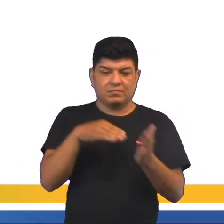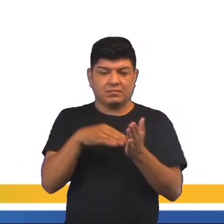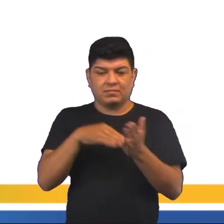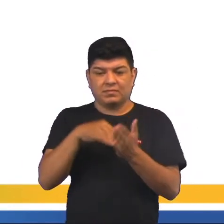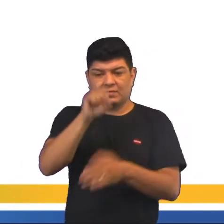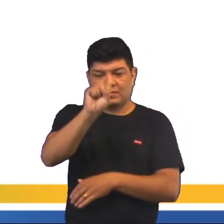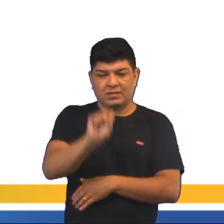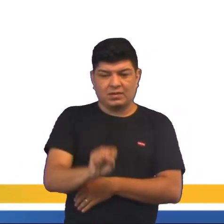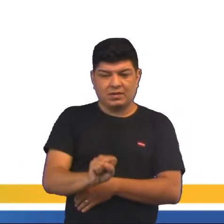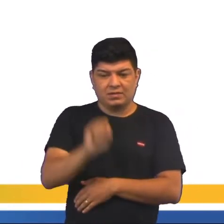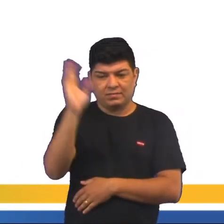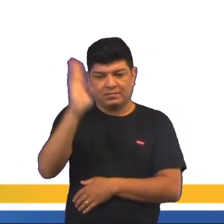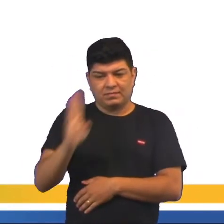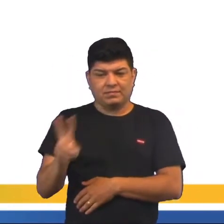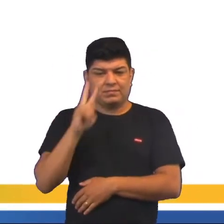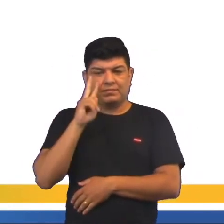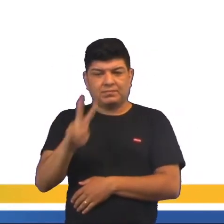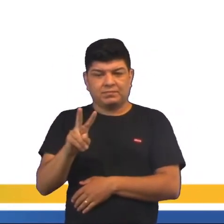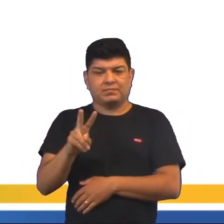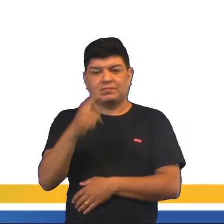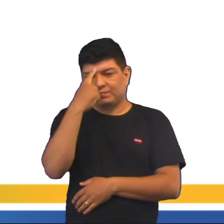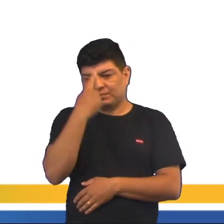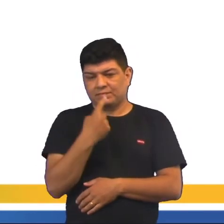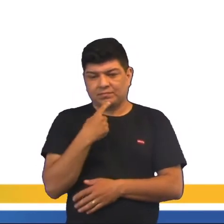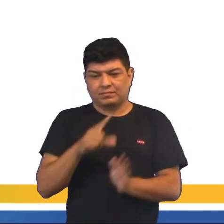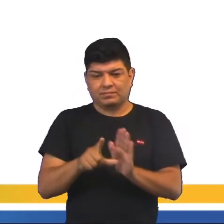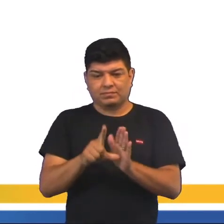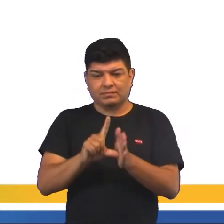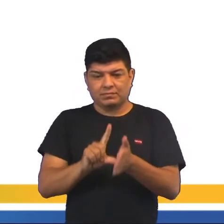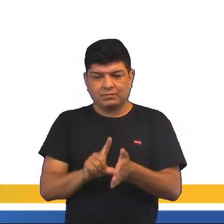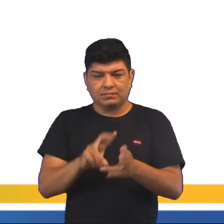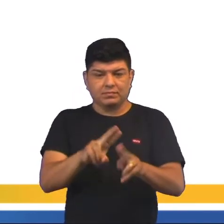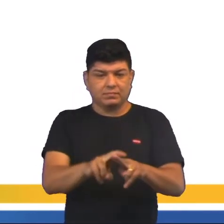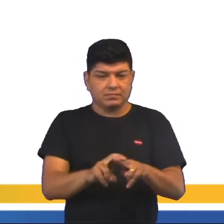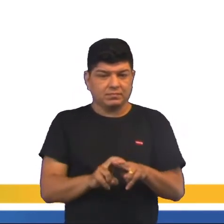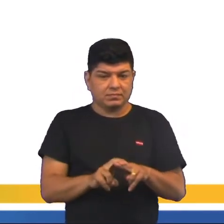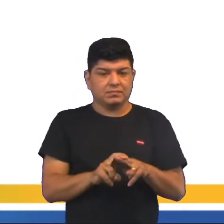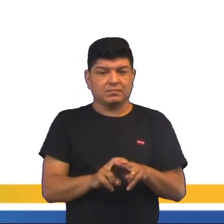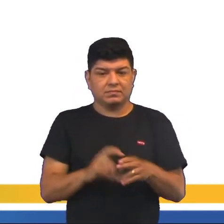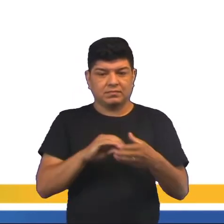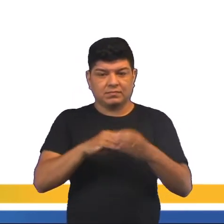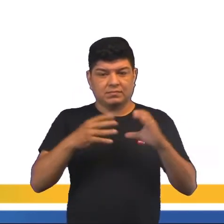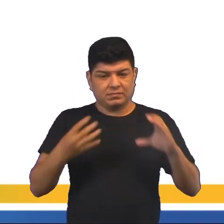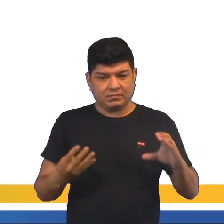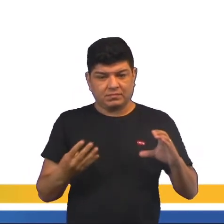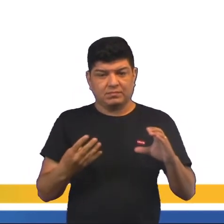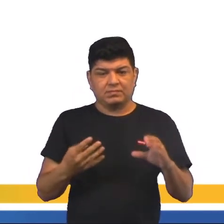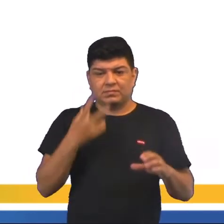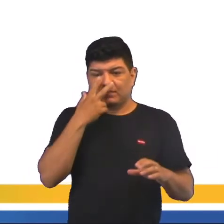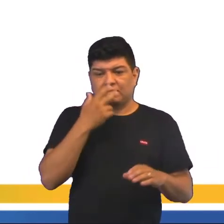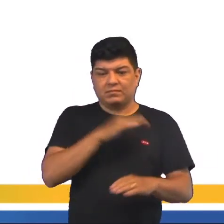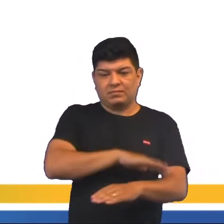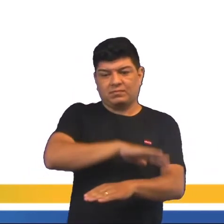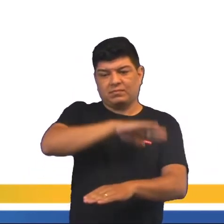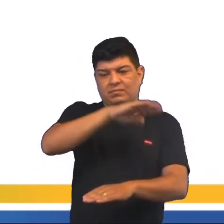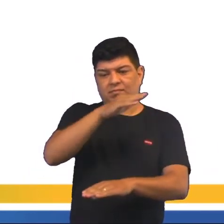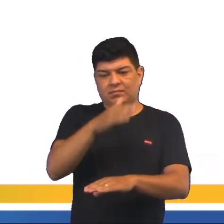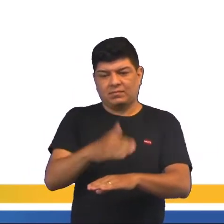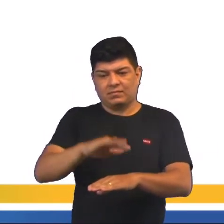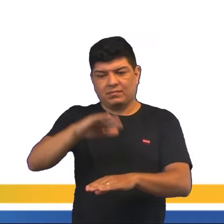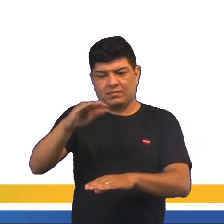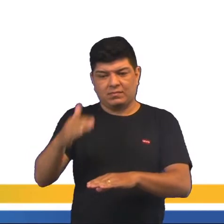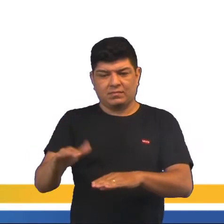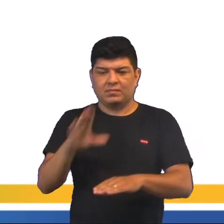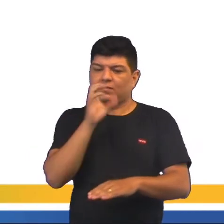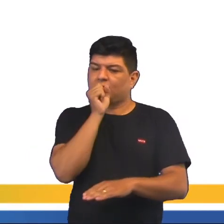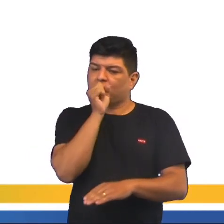até o sul do Brasil, como a gente viu aqui na figura anterior, né? Então, caracteriza pelo relevo com topografia em